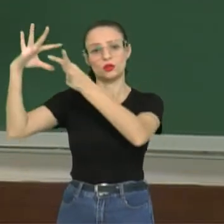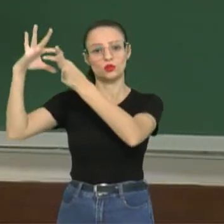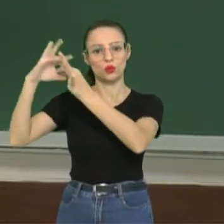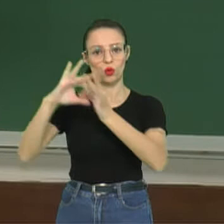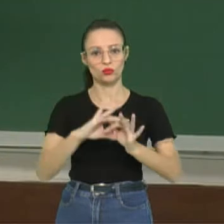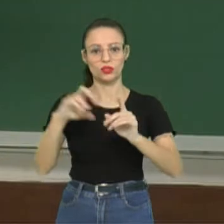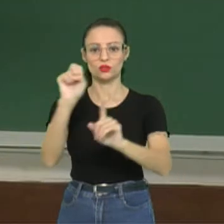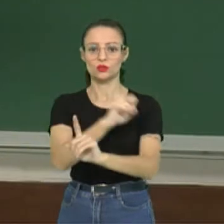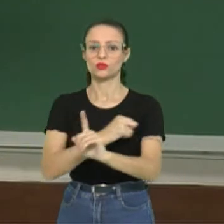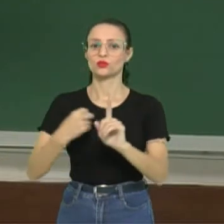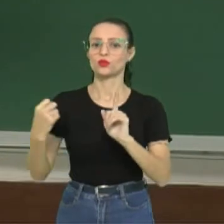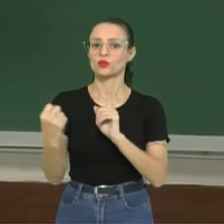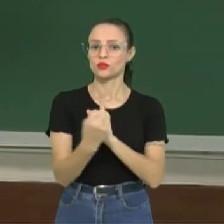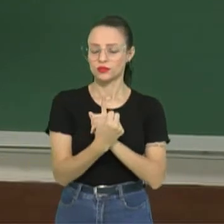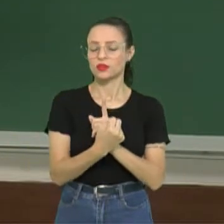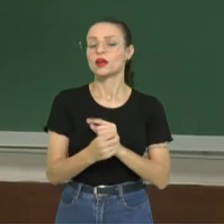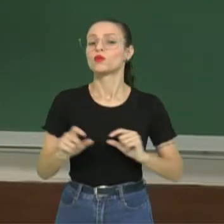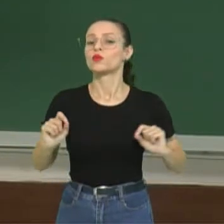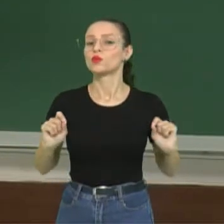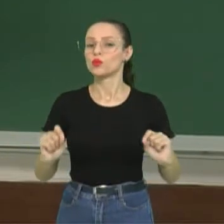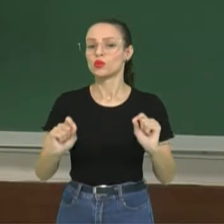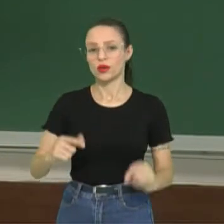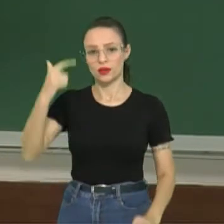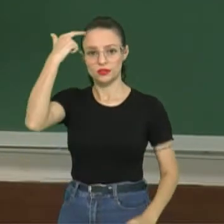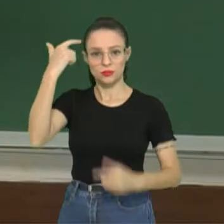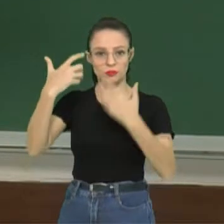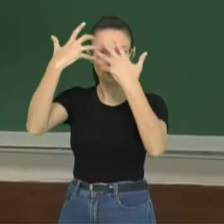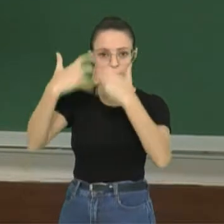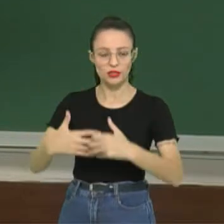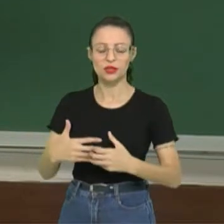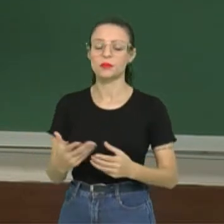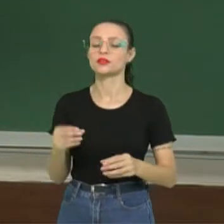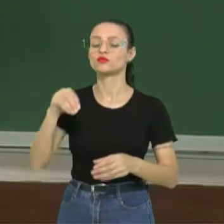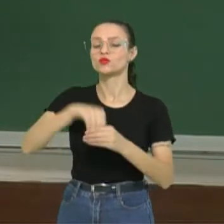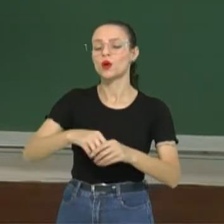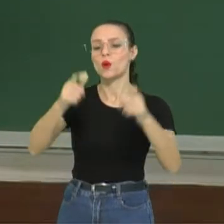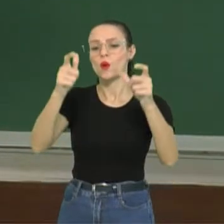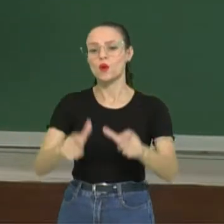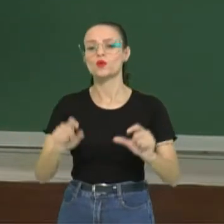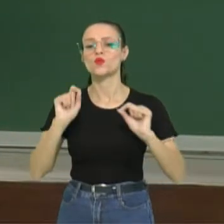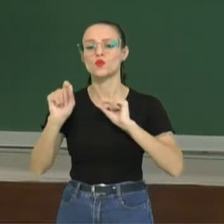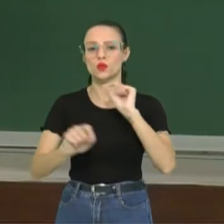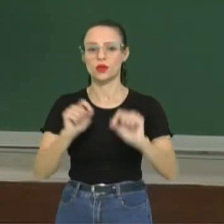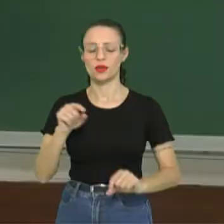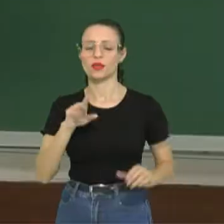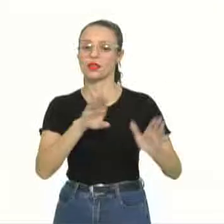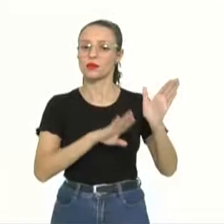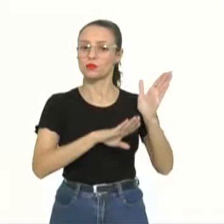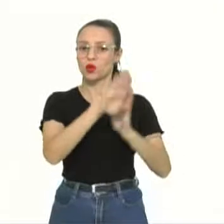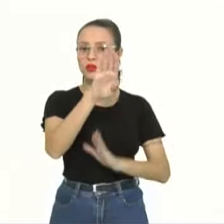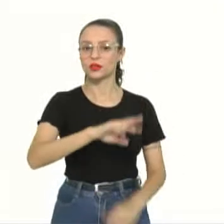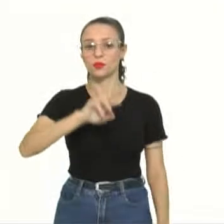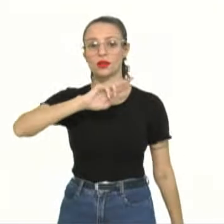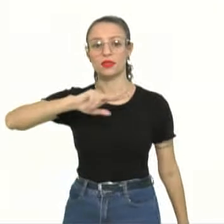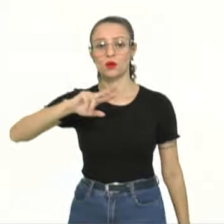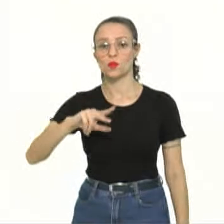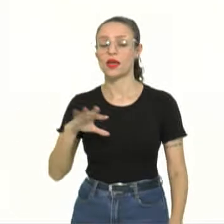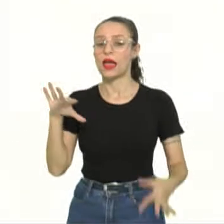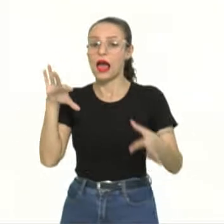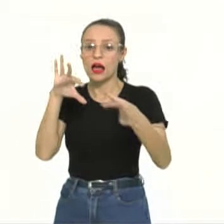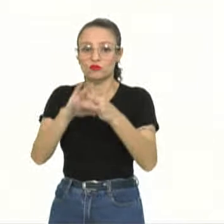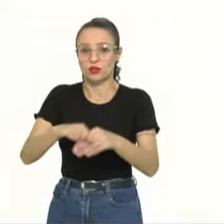contexto social em que esse pensamento está inserido embora progressismo não possa é